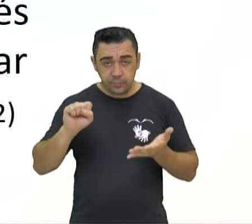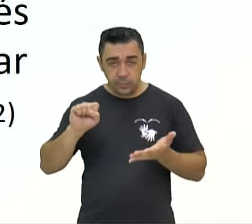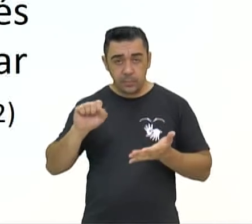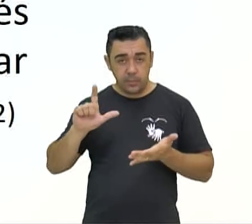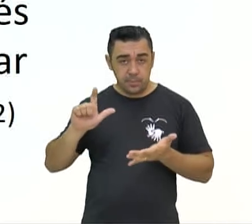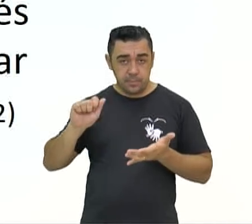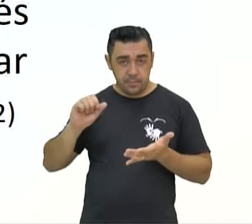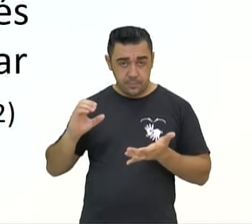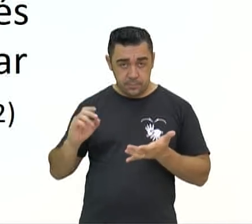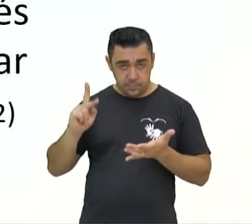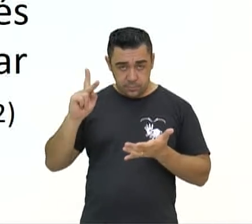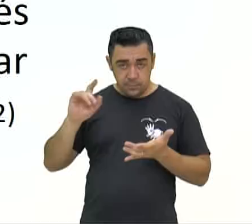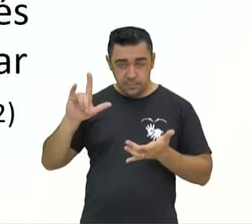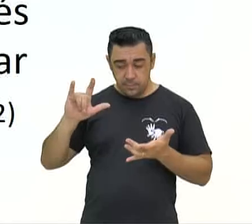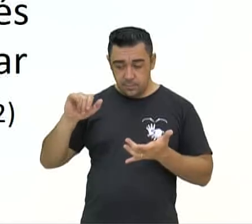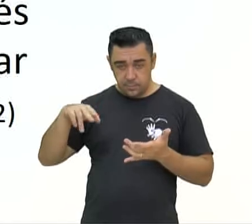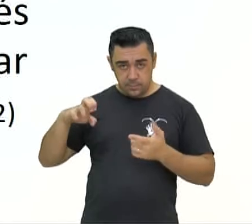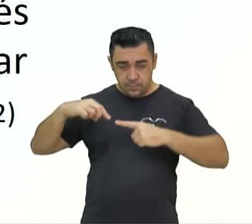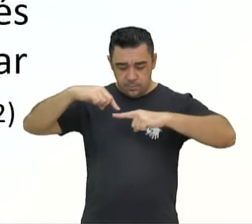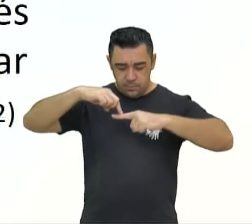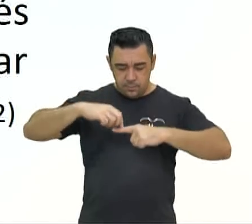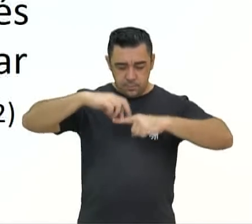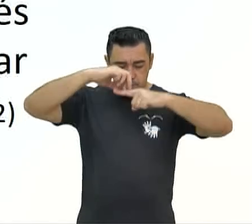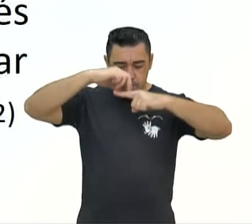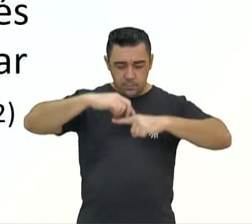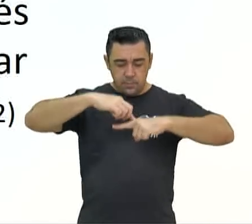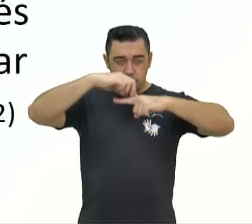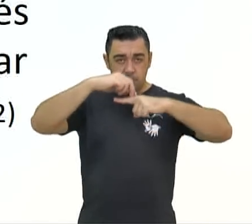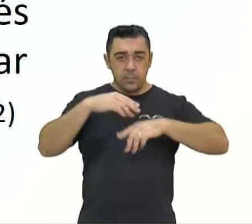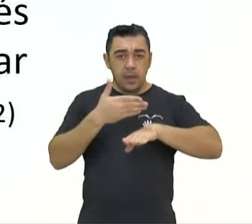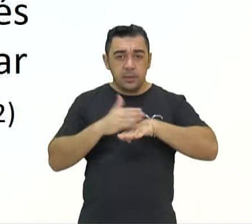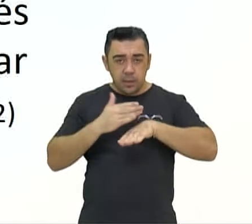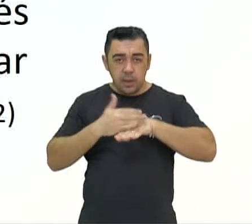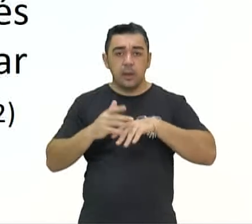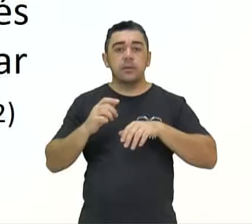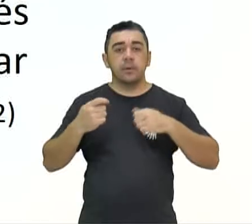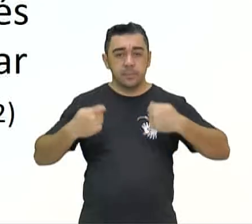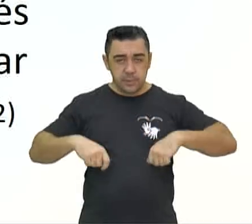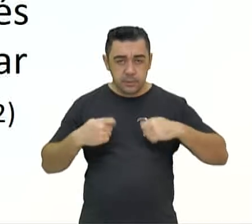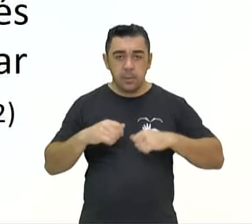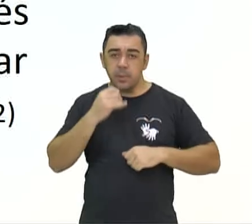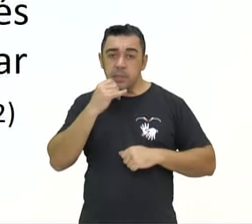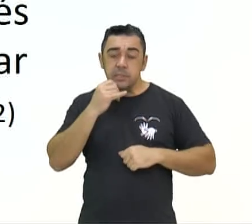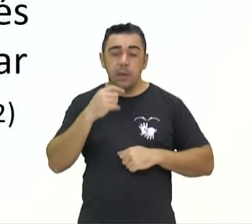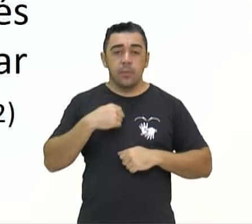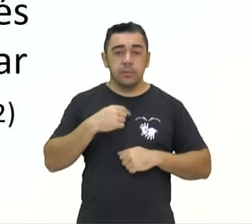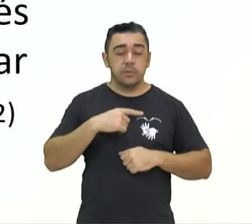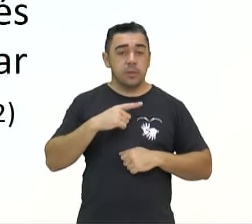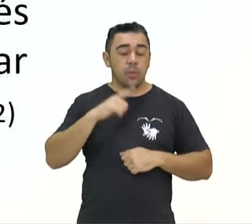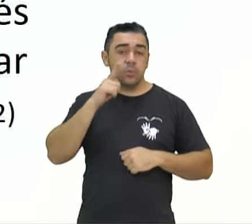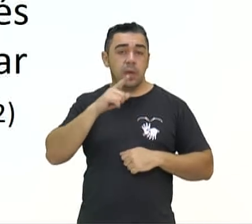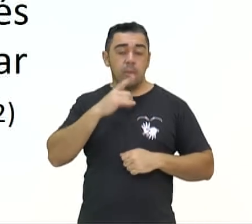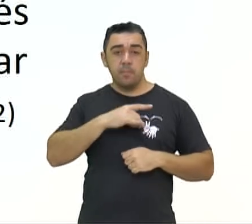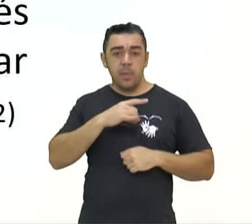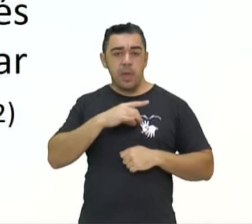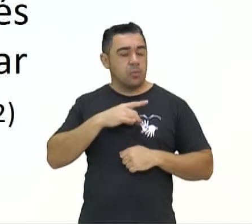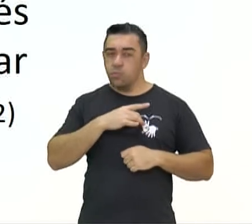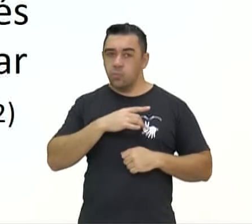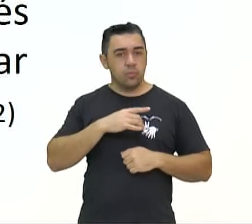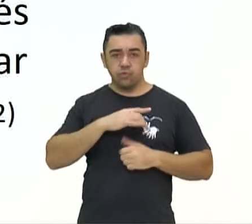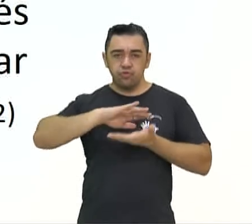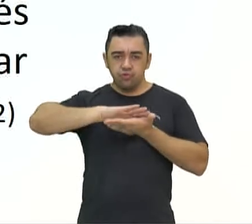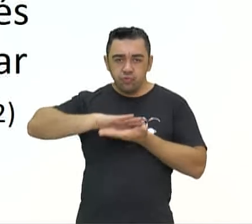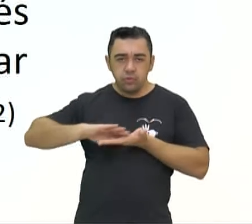gente treine habilidades que são necessárias nas escaladas, né? Ele faz com que a gente supere o medo, com que a gente tenha